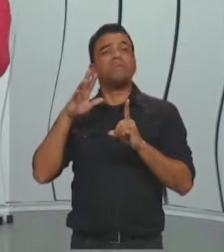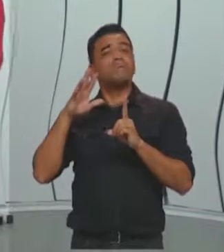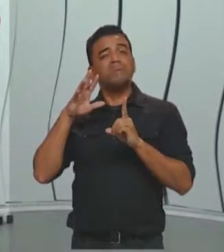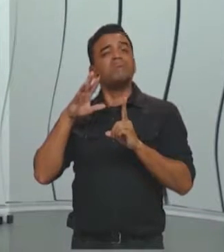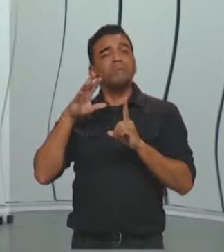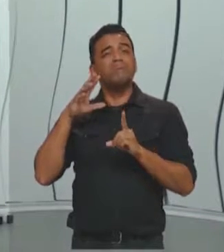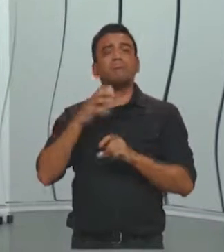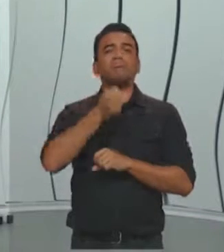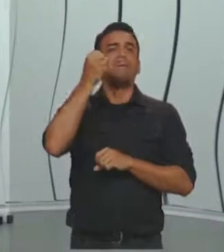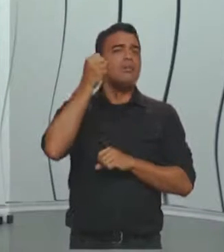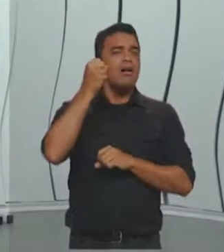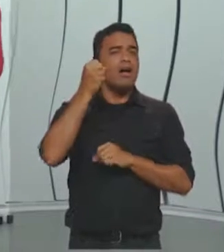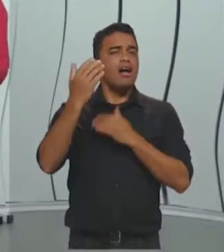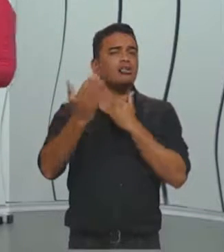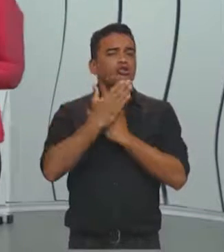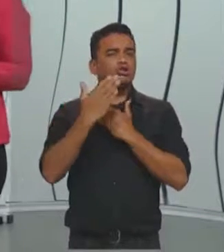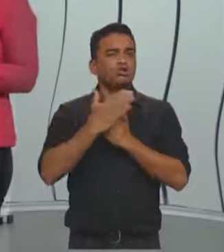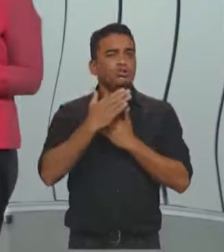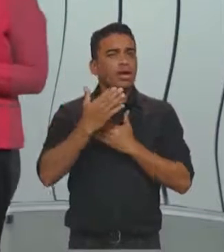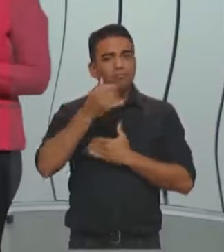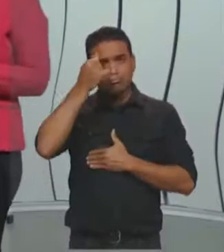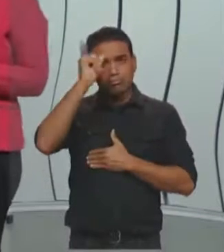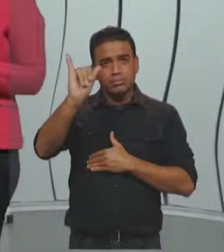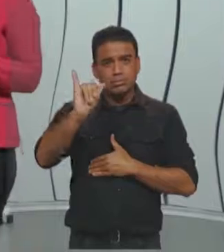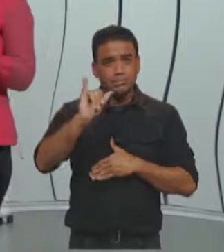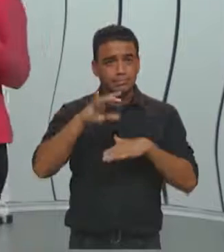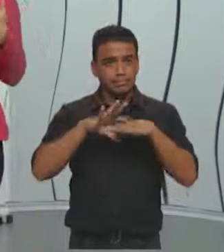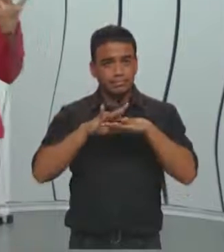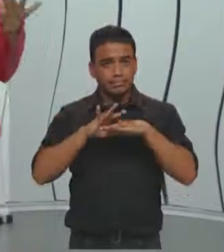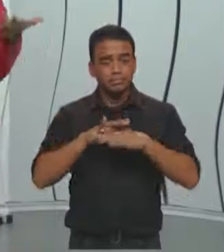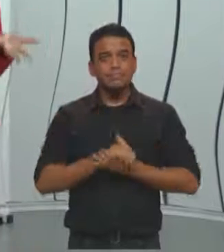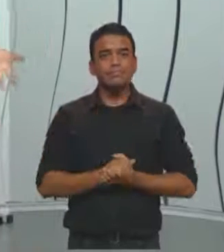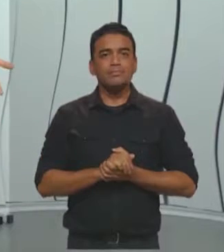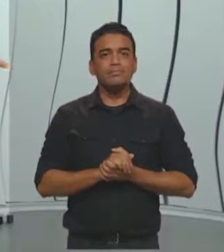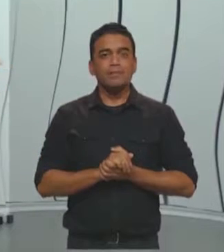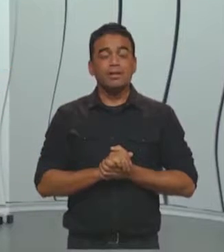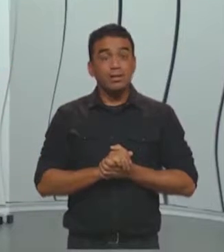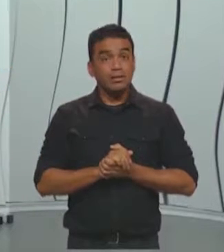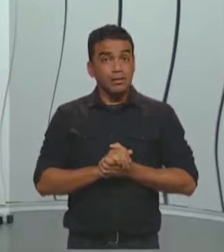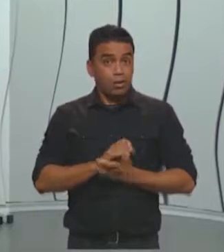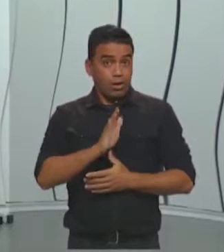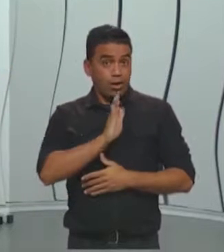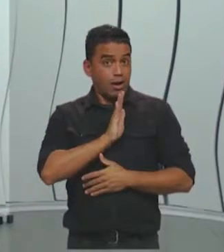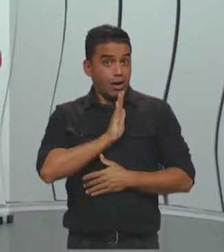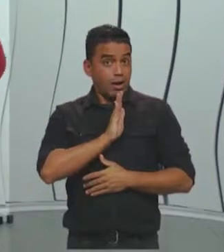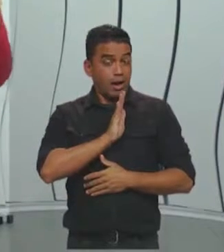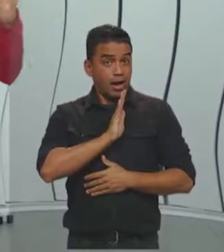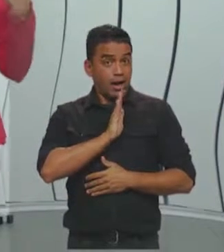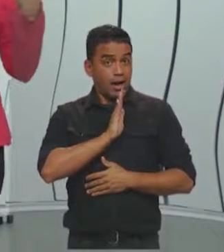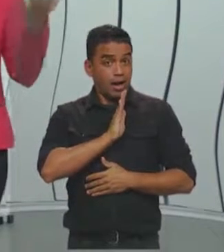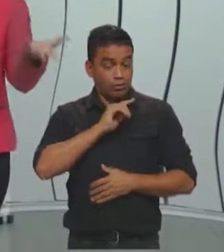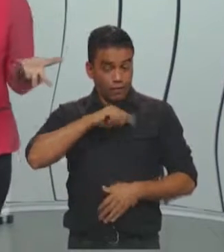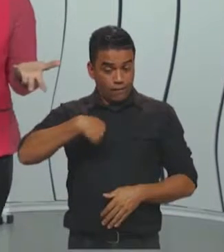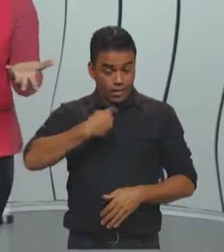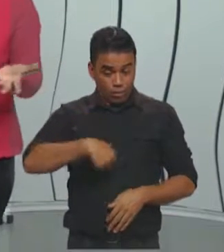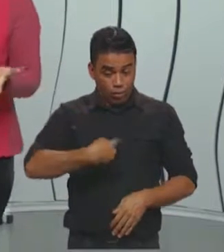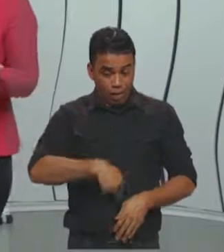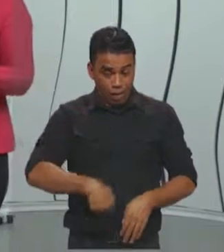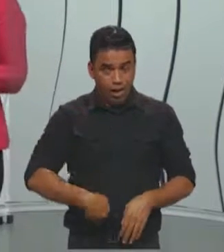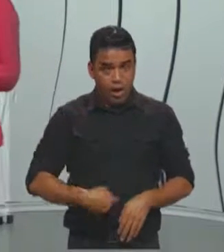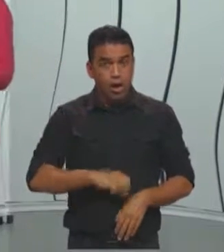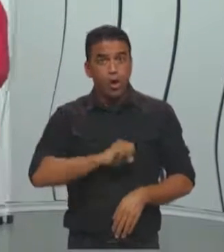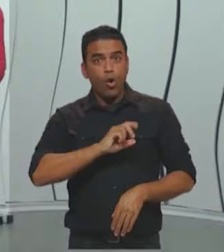agir em nosso favor. O sistema cardiovascular ou sistema